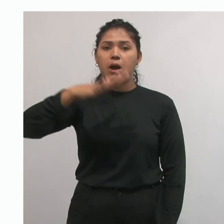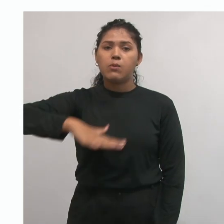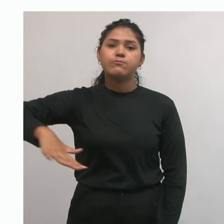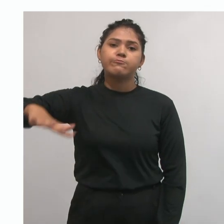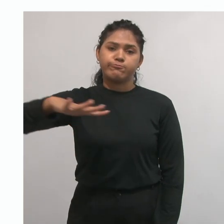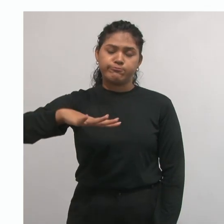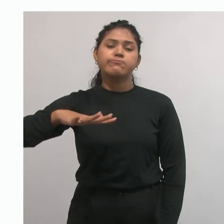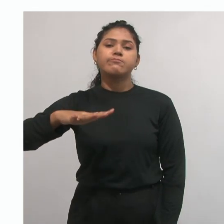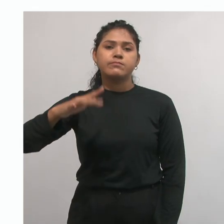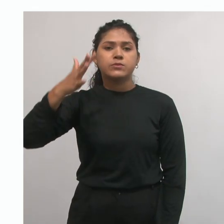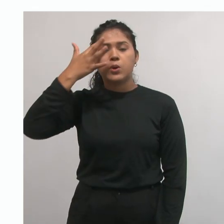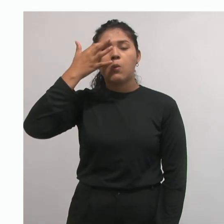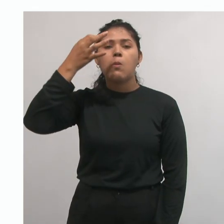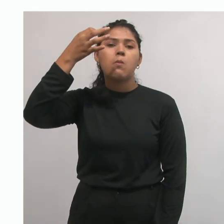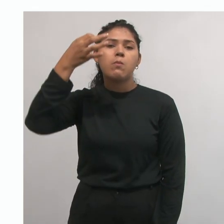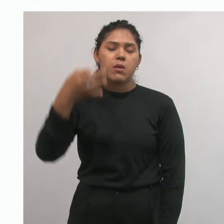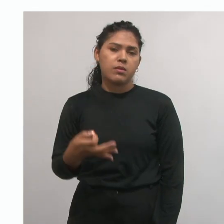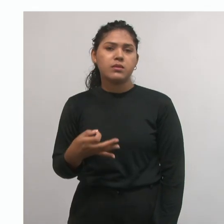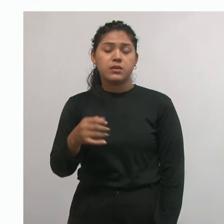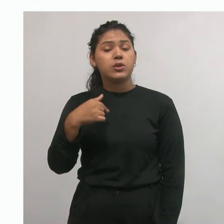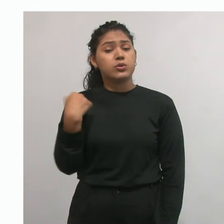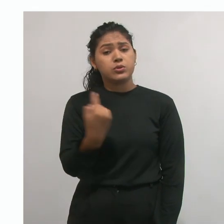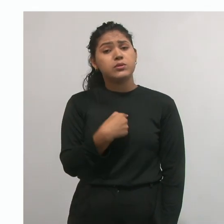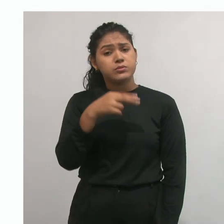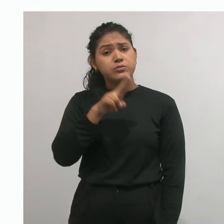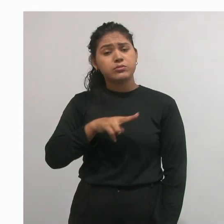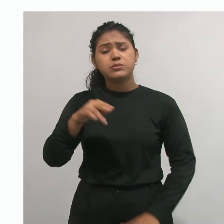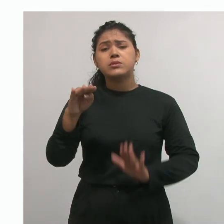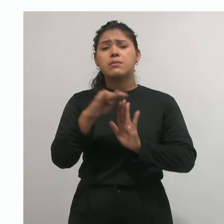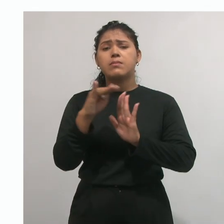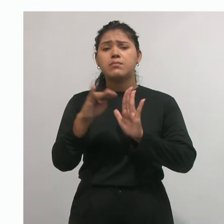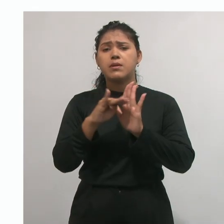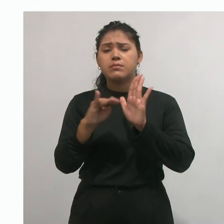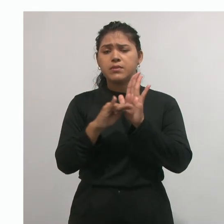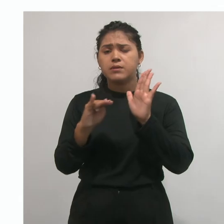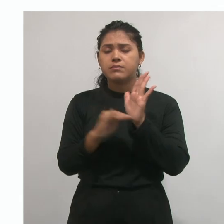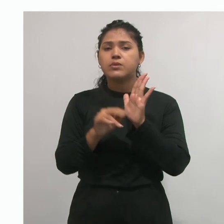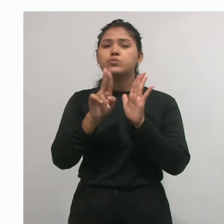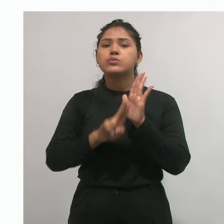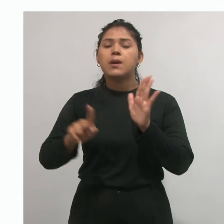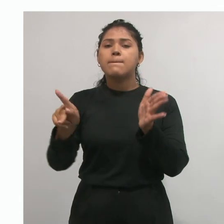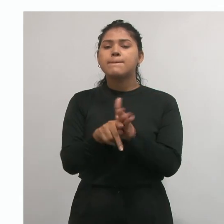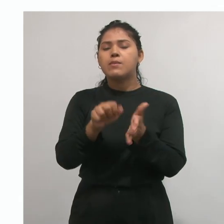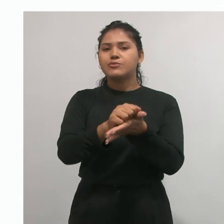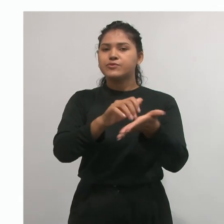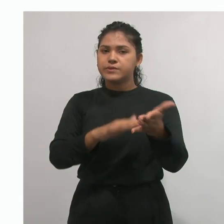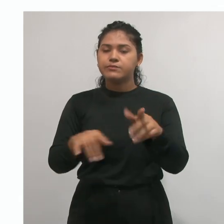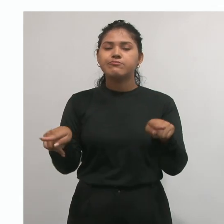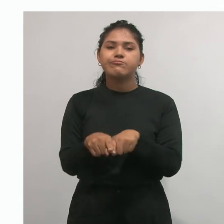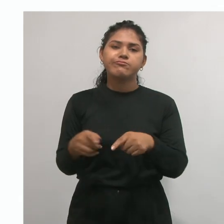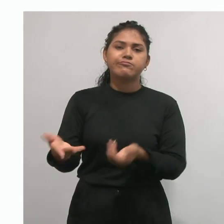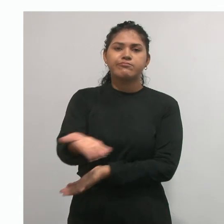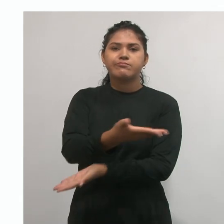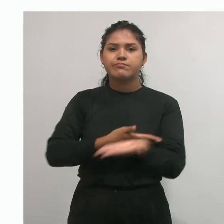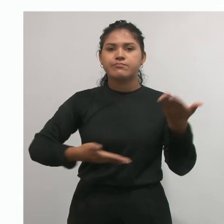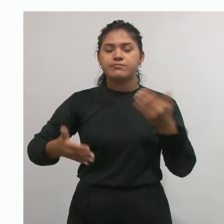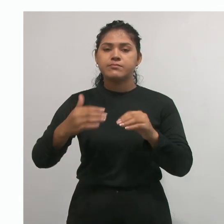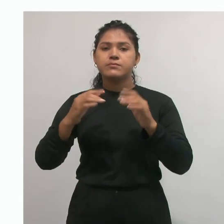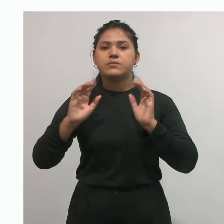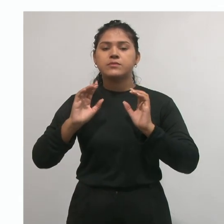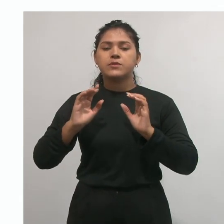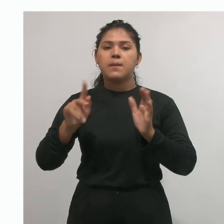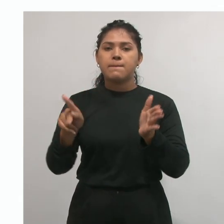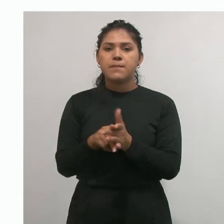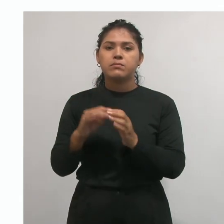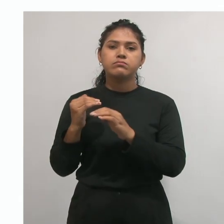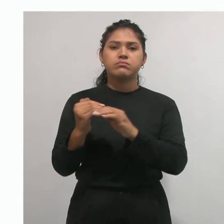gente vai construir, constituir as nossas atividades na escola, as nossas reflexões, que